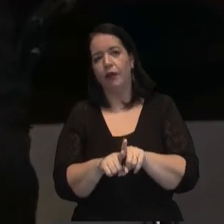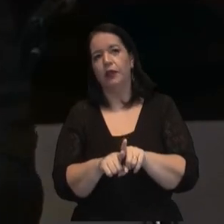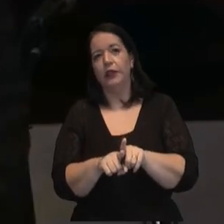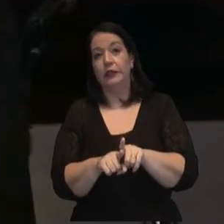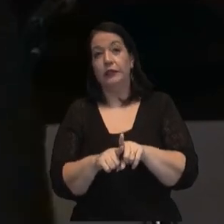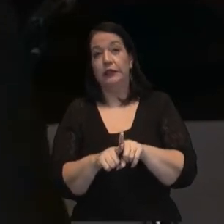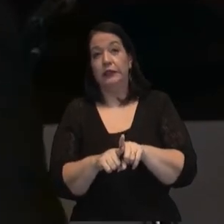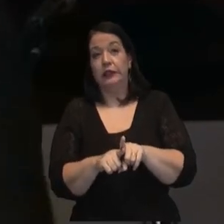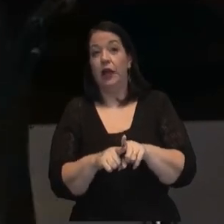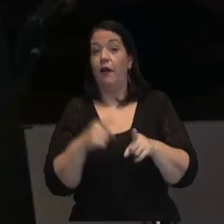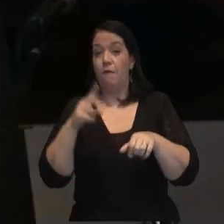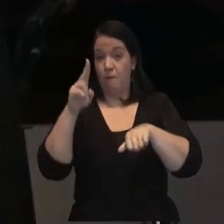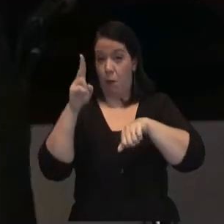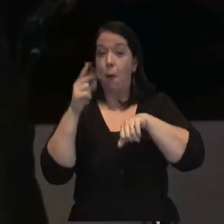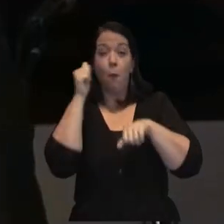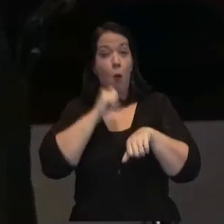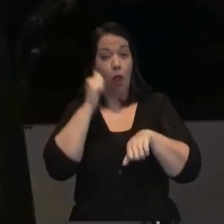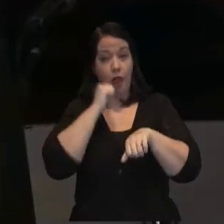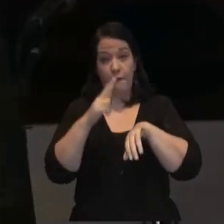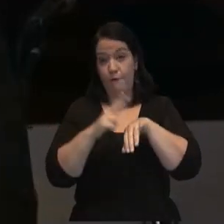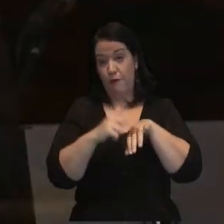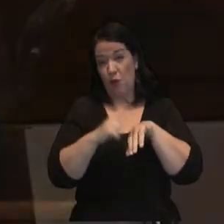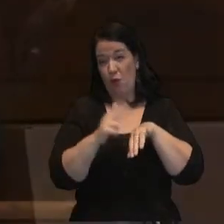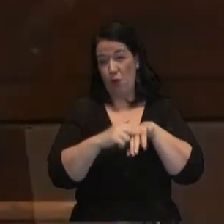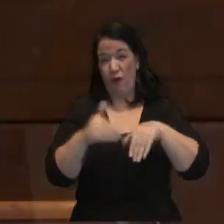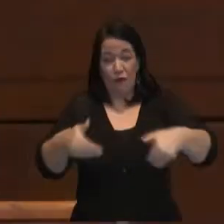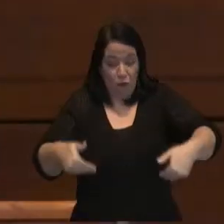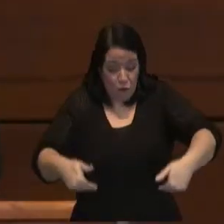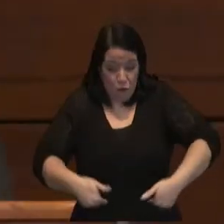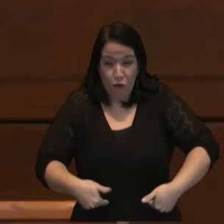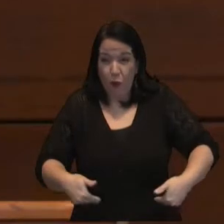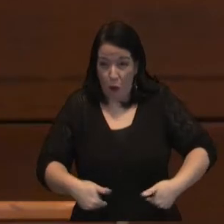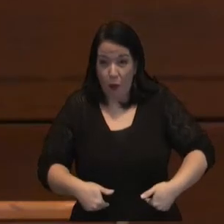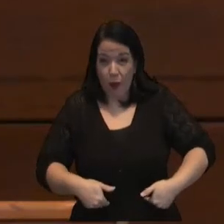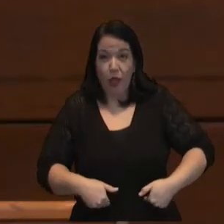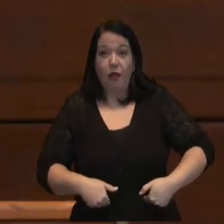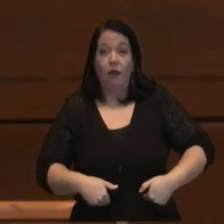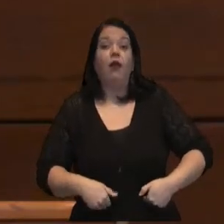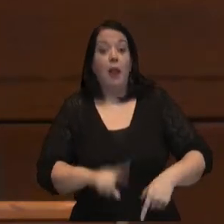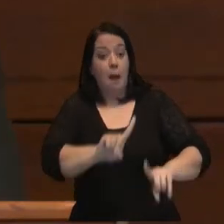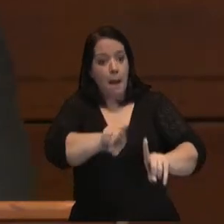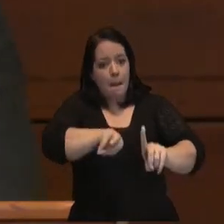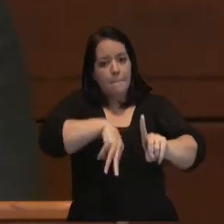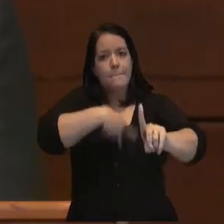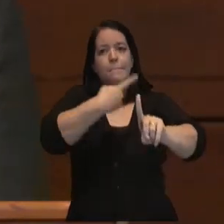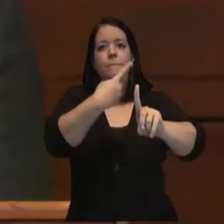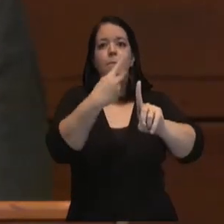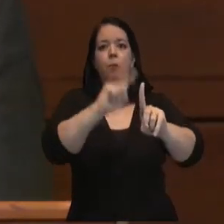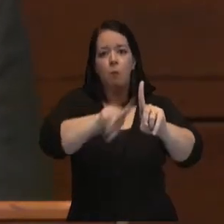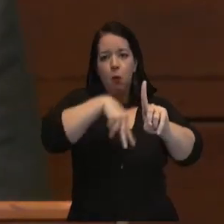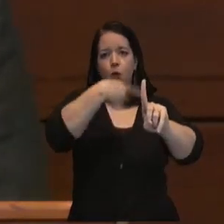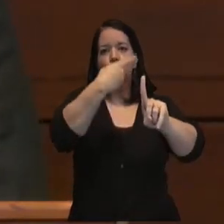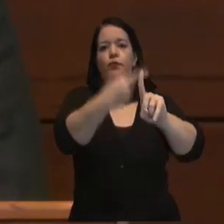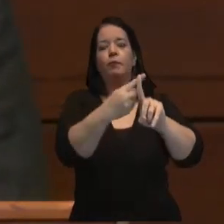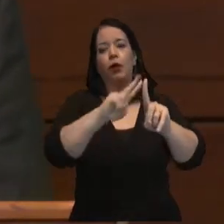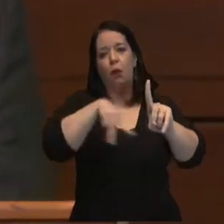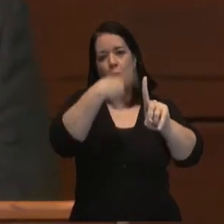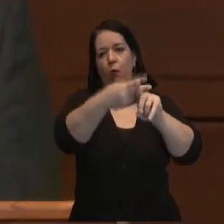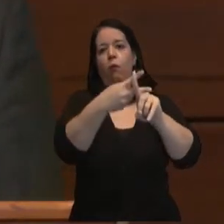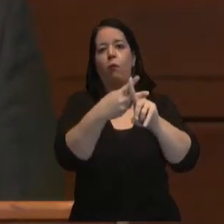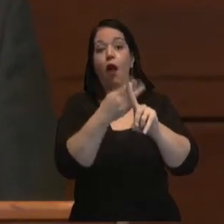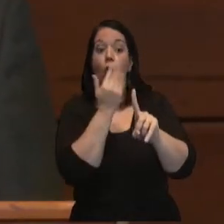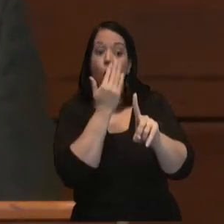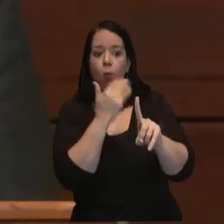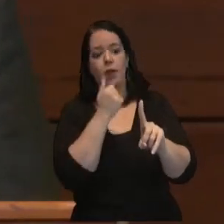em tempos de grande fome. Ele previu o nascimento de uma mulher, e o filho desta mulher